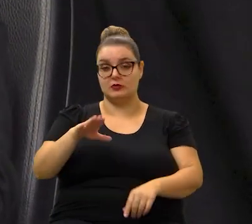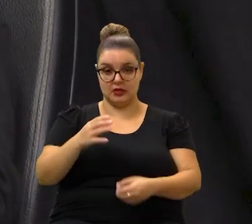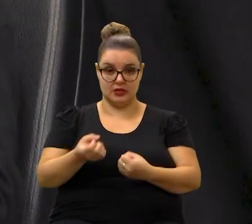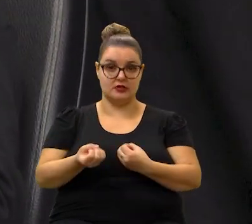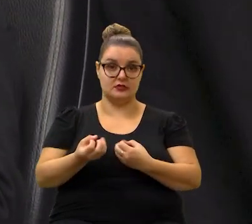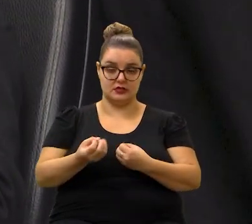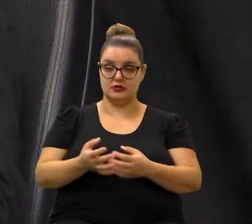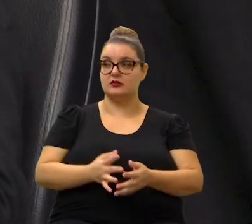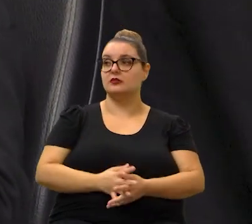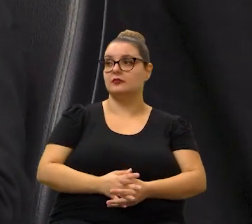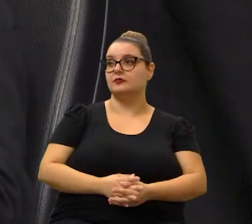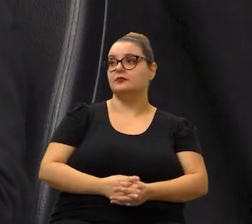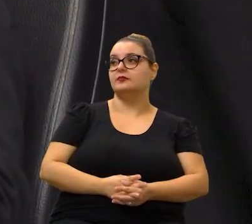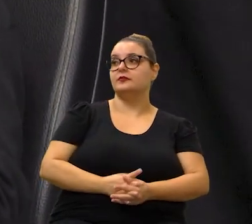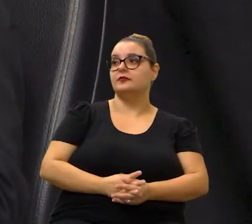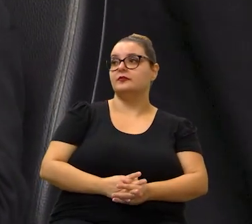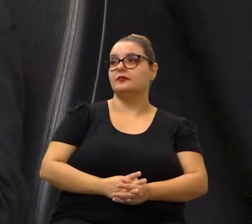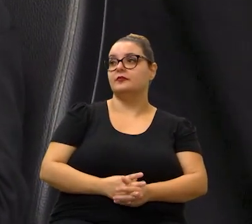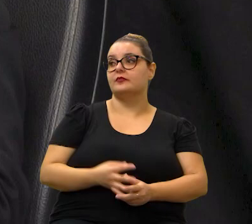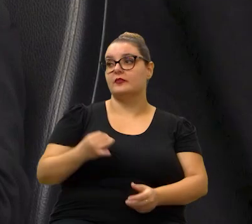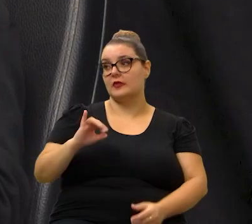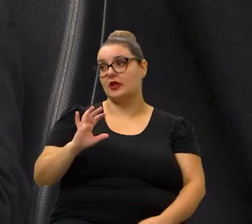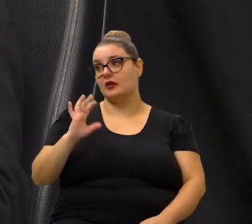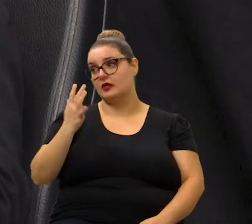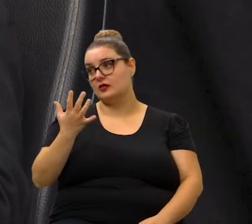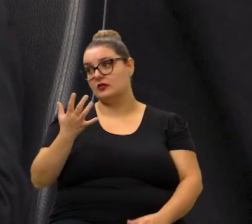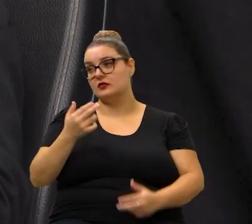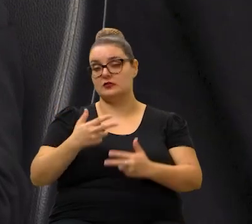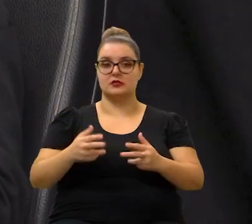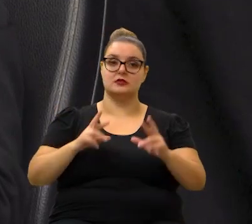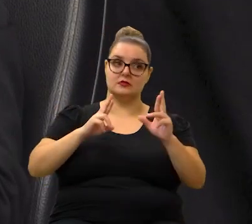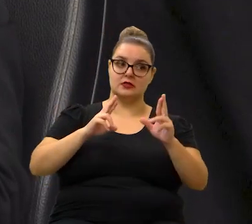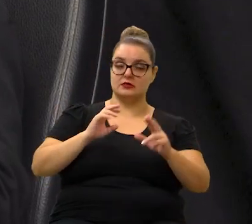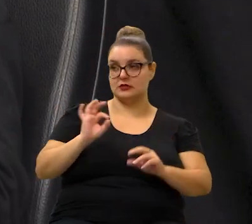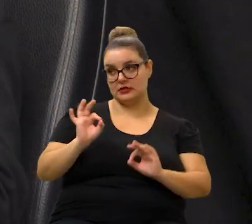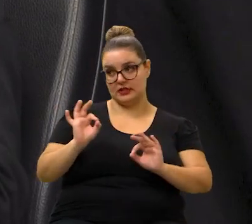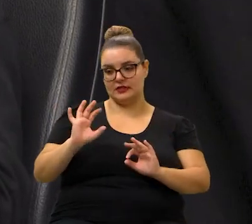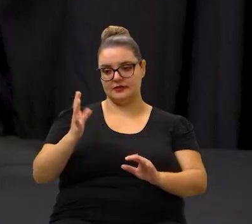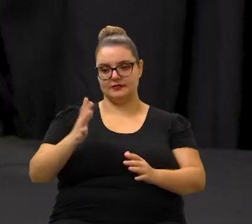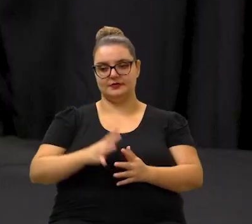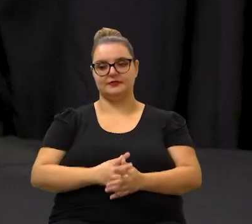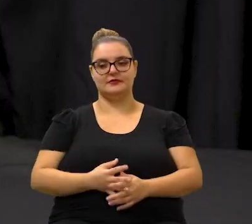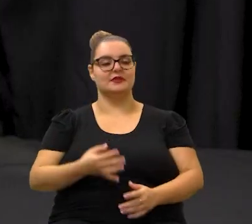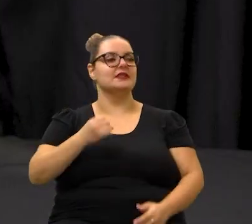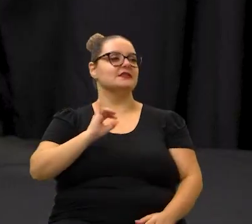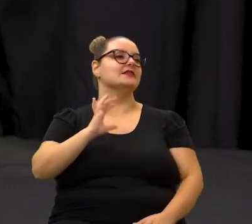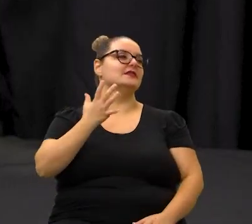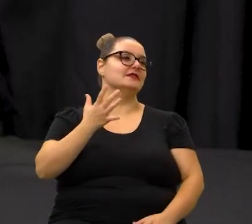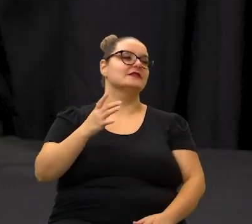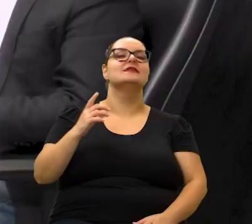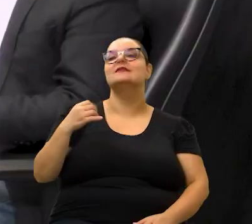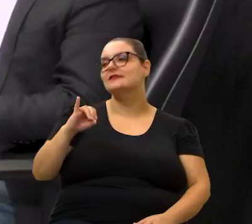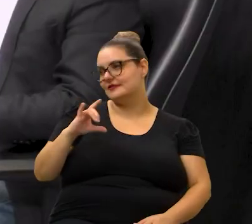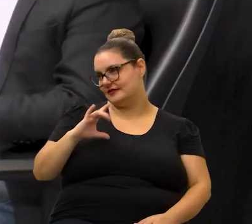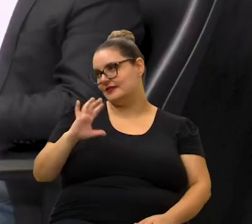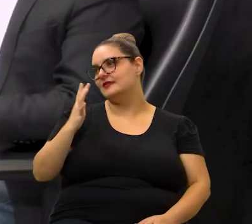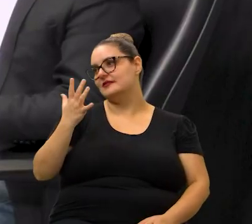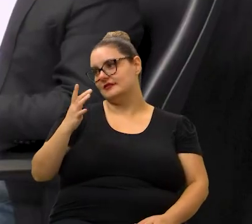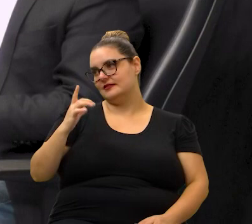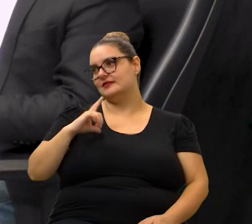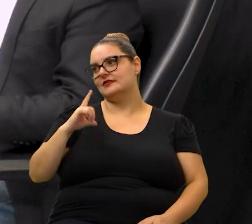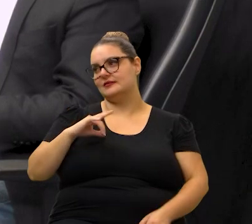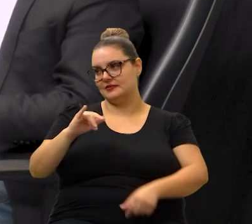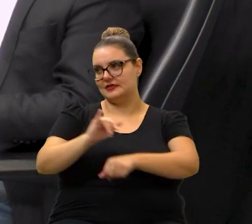informações que terão caso aconteça algo Espero que não aconteça nada mais né Mas se acontecer tem se acontecer al é uma